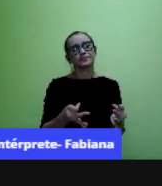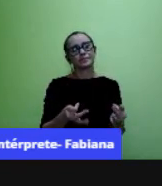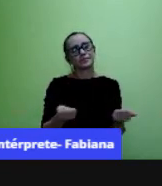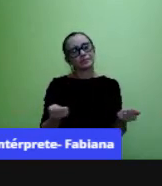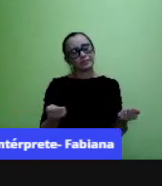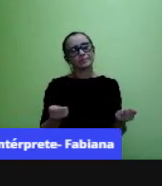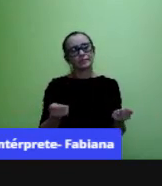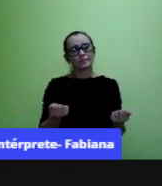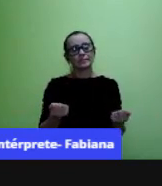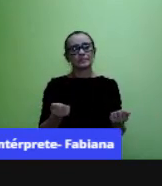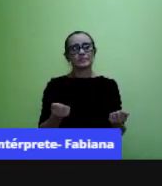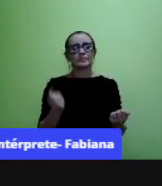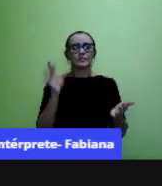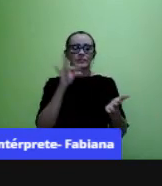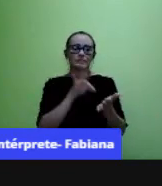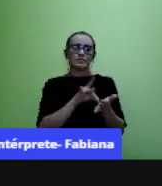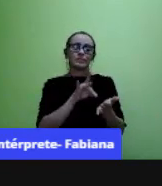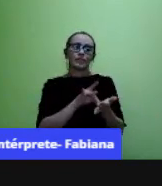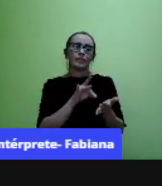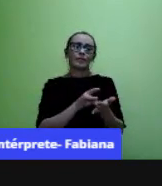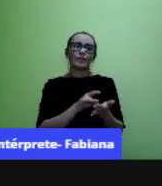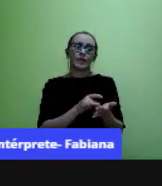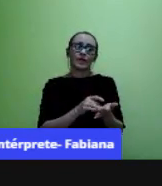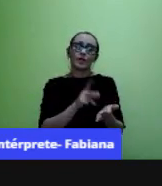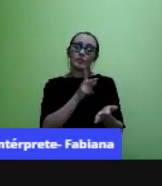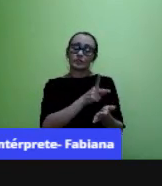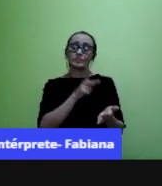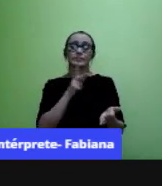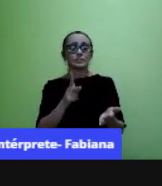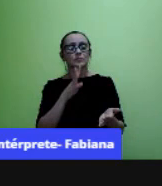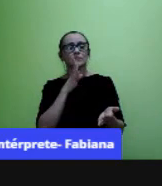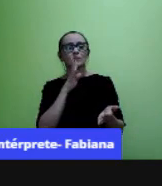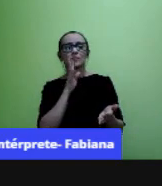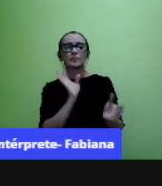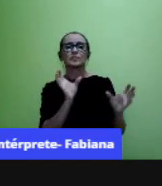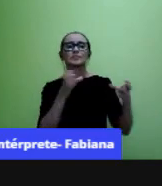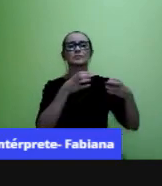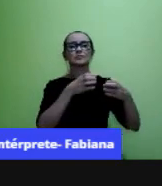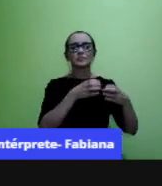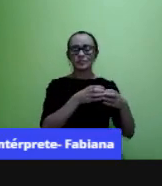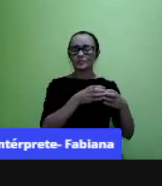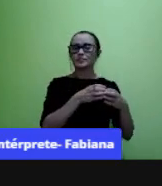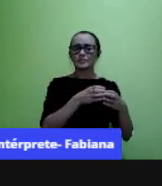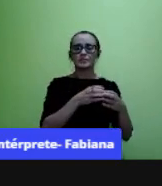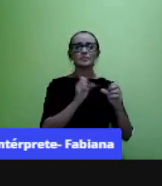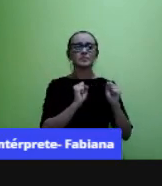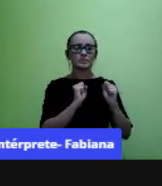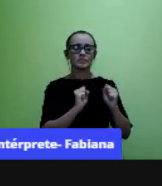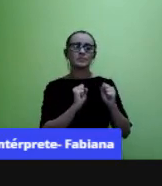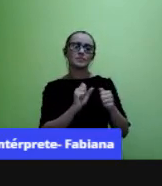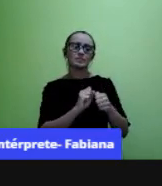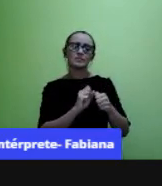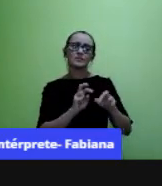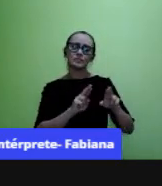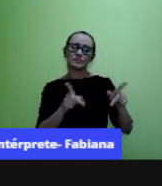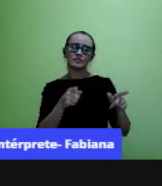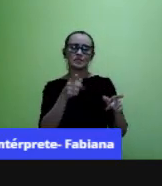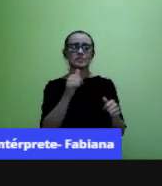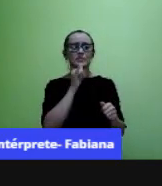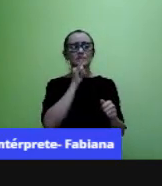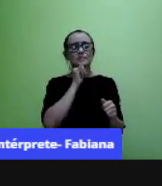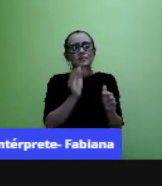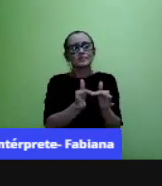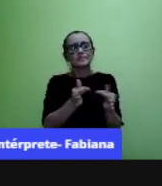que, conhecendo a sua turma, vai fazer coisa mais complexa, mais diferenciada. Aqui são exemplos simples, só para você